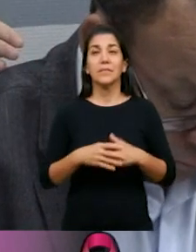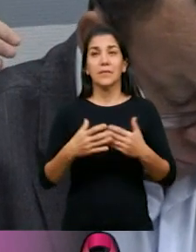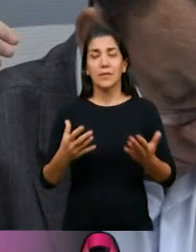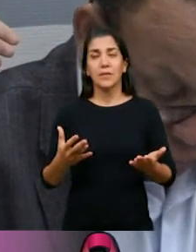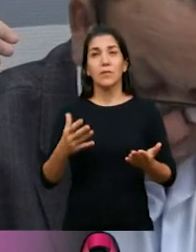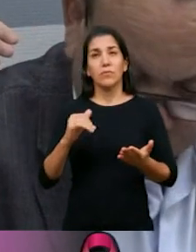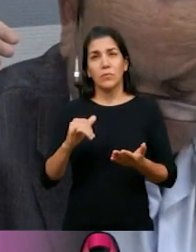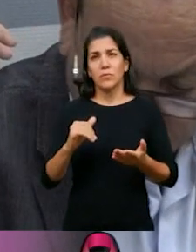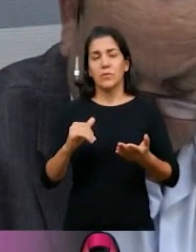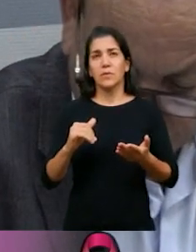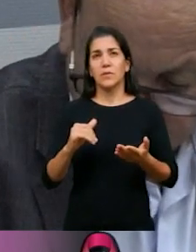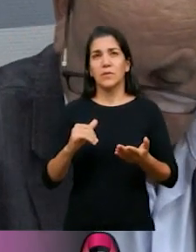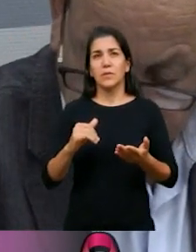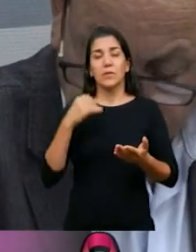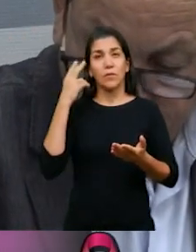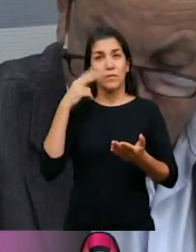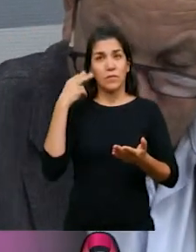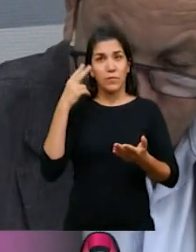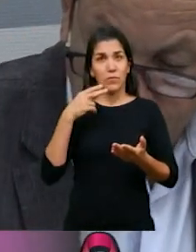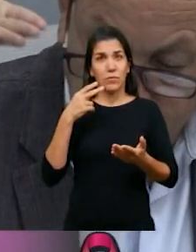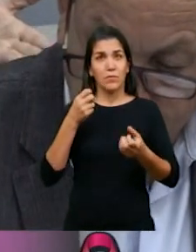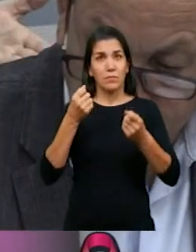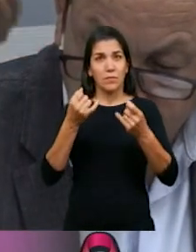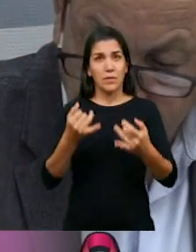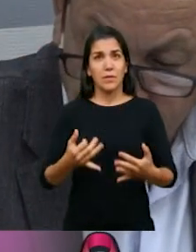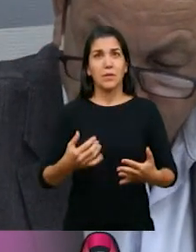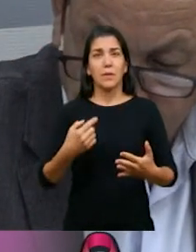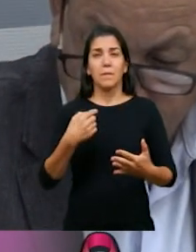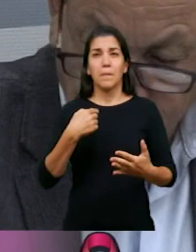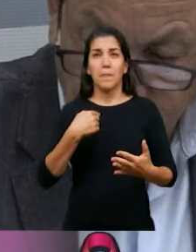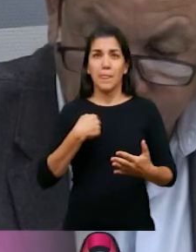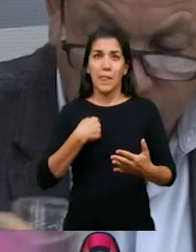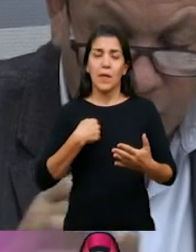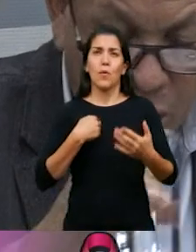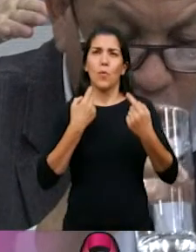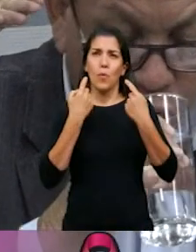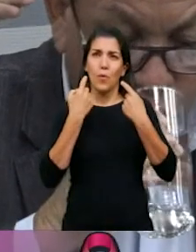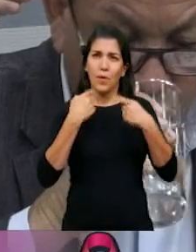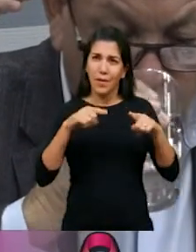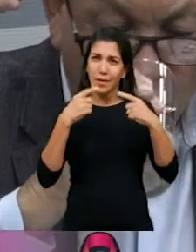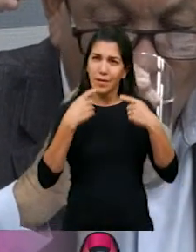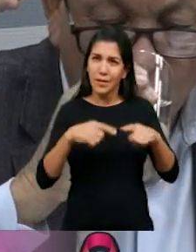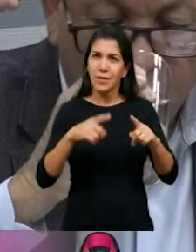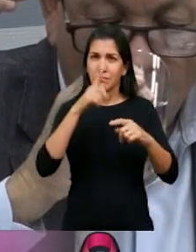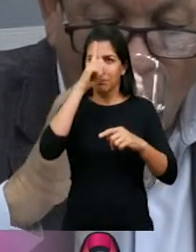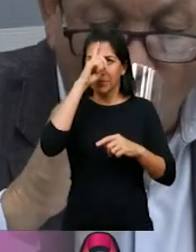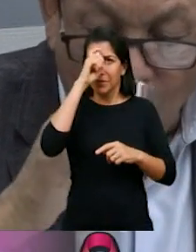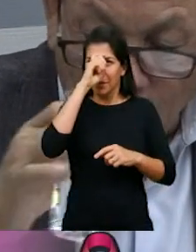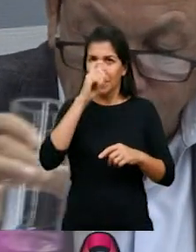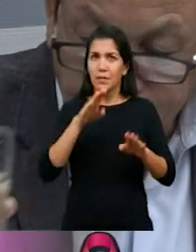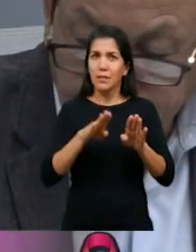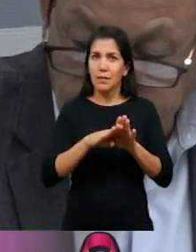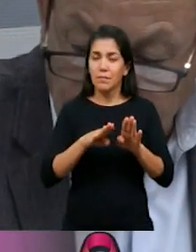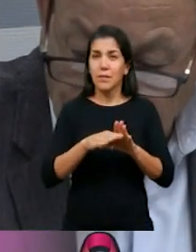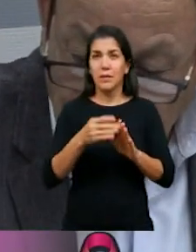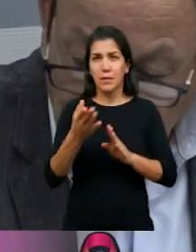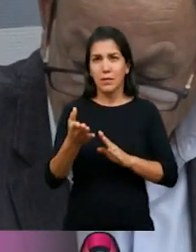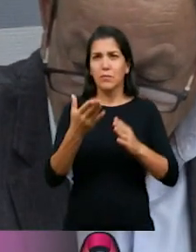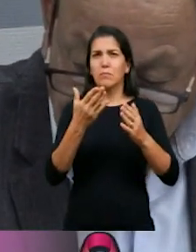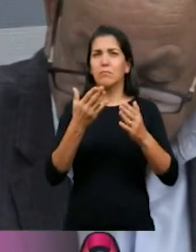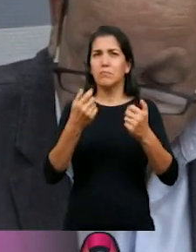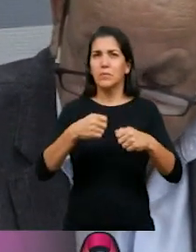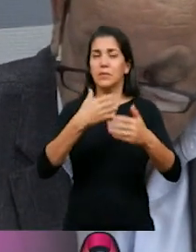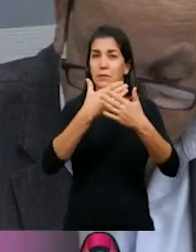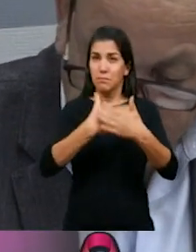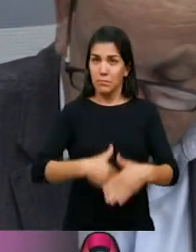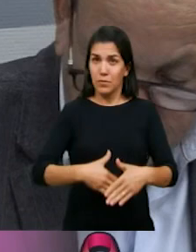do pronto-socorro, inclusive ele coloca eu, que ele comprove, porque ele fala genericamente, é bom e importante